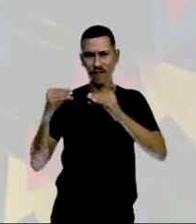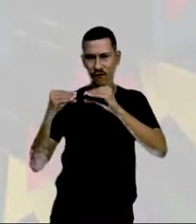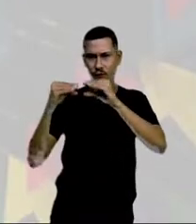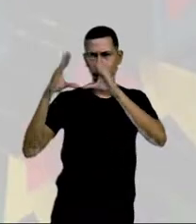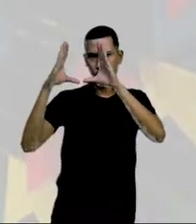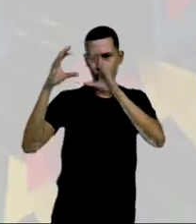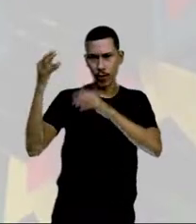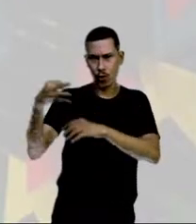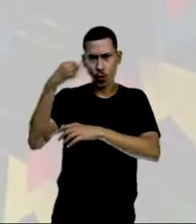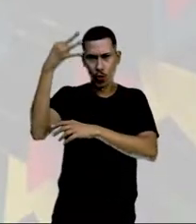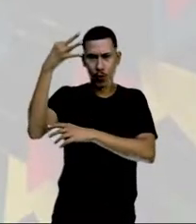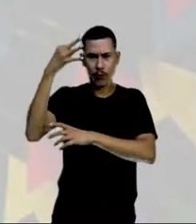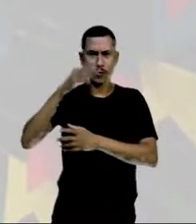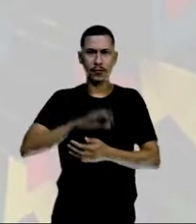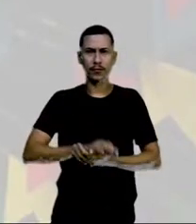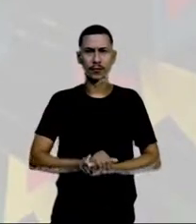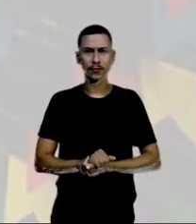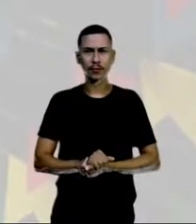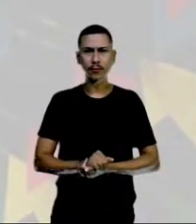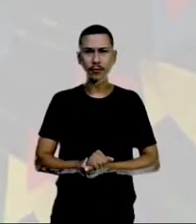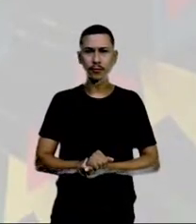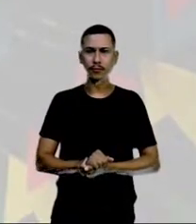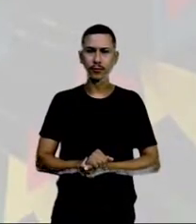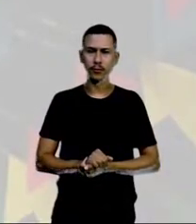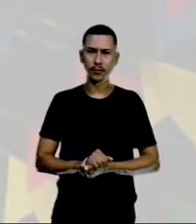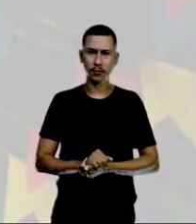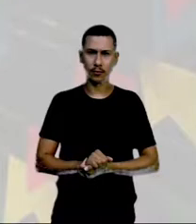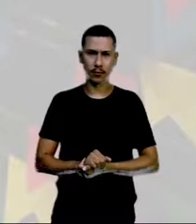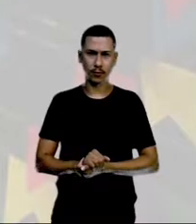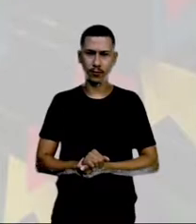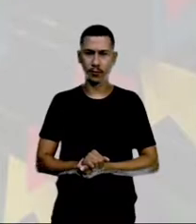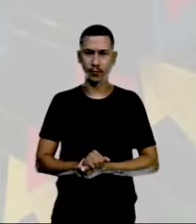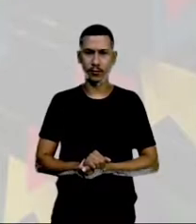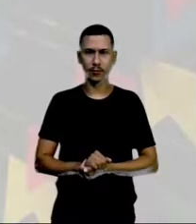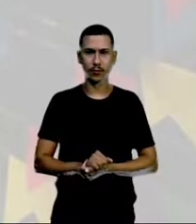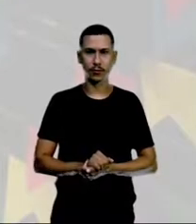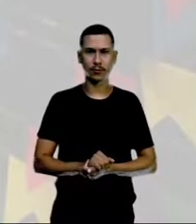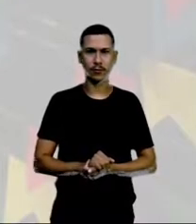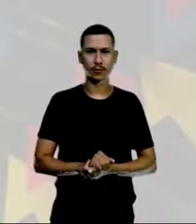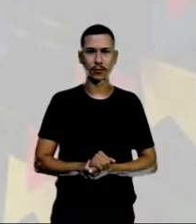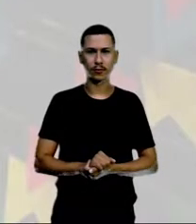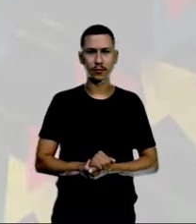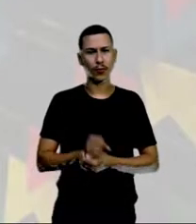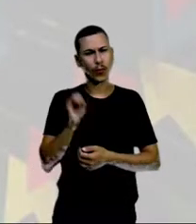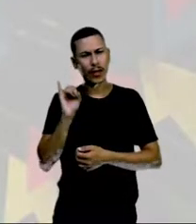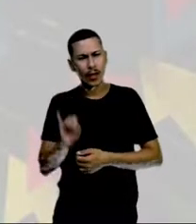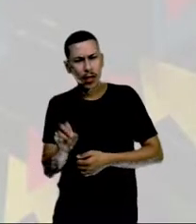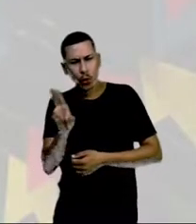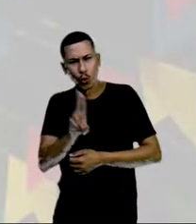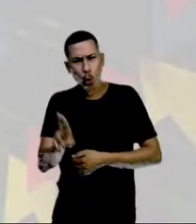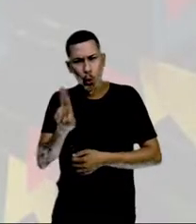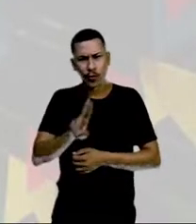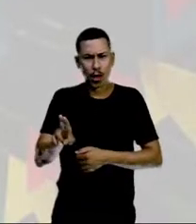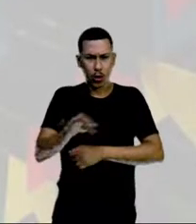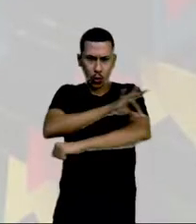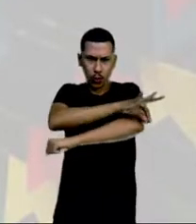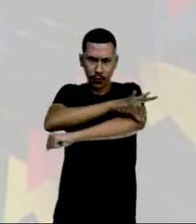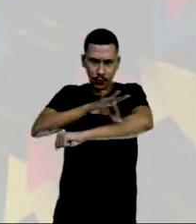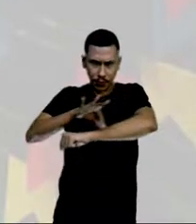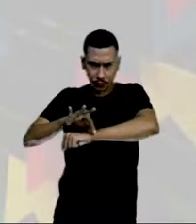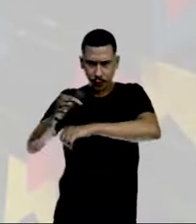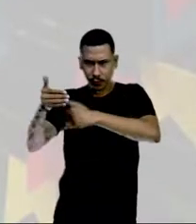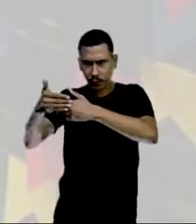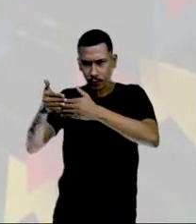volume, metro cúbico, com esse 3 aí na parte de cima. Se o comprimento da